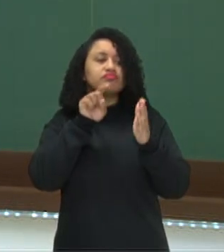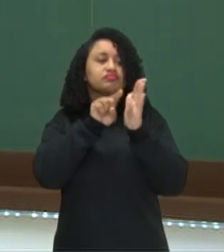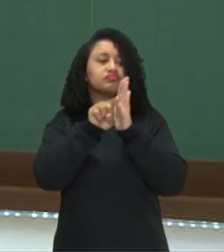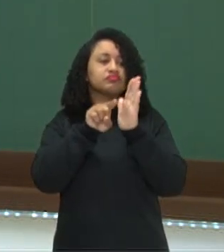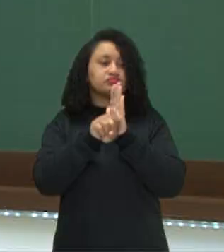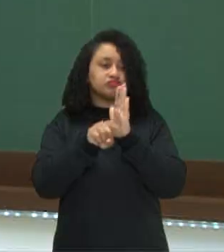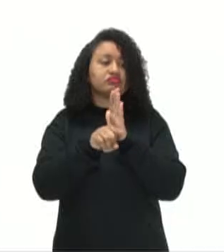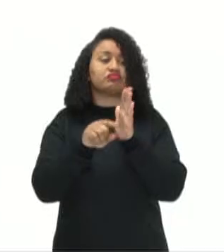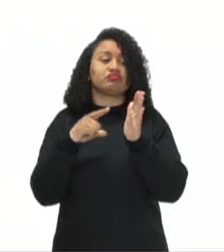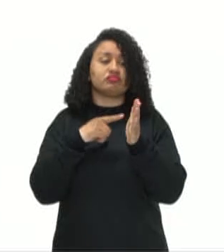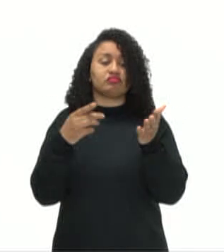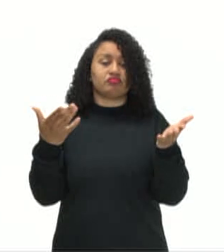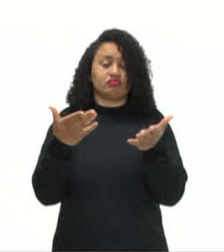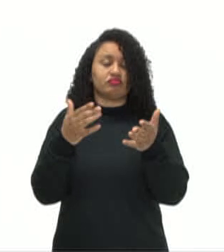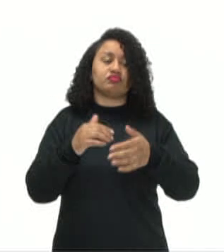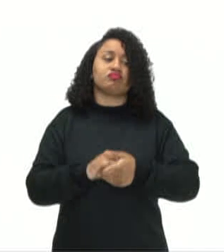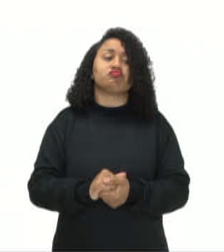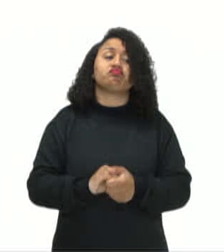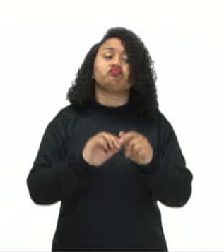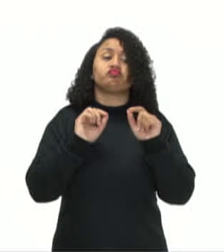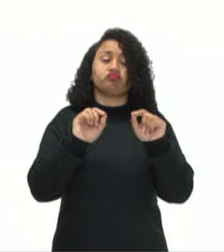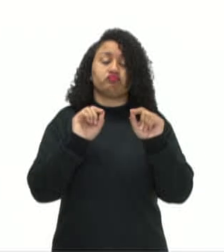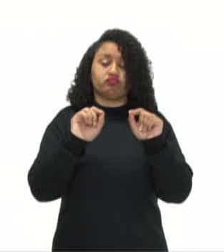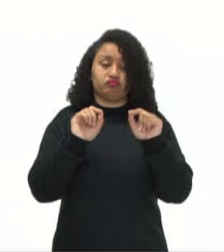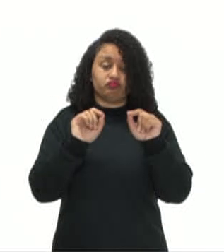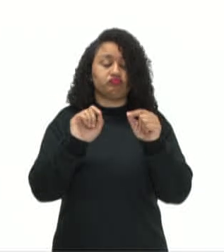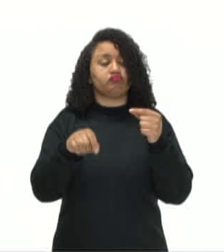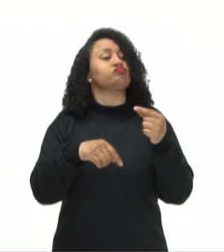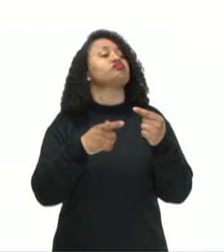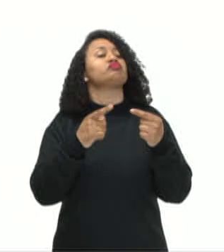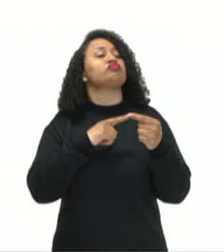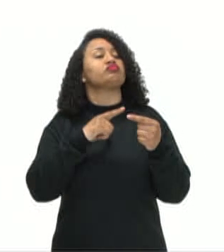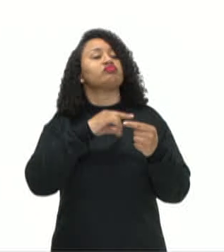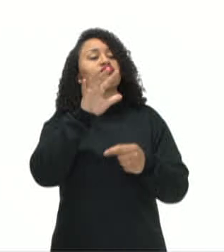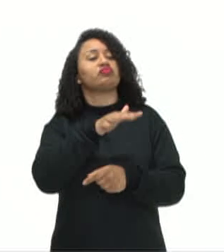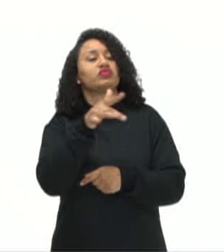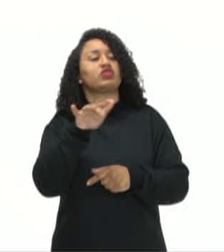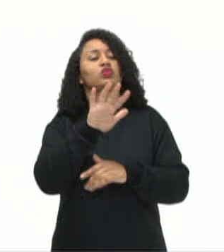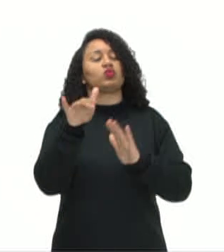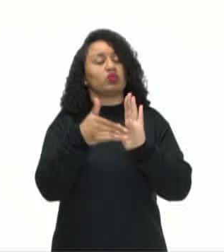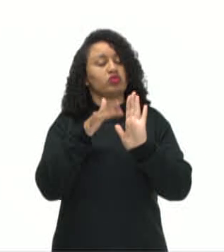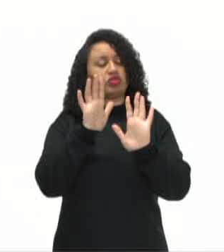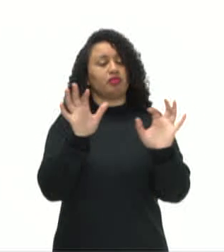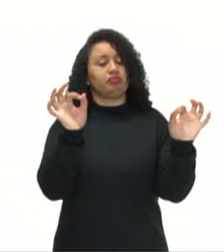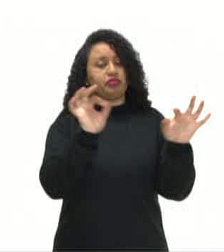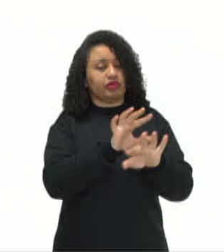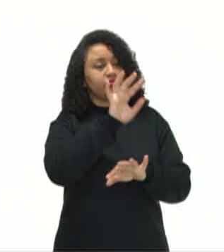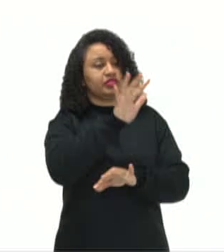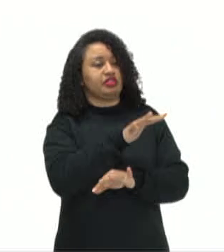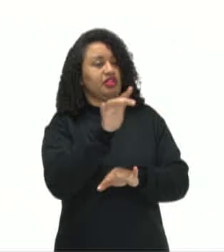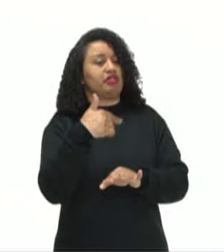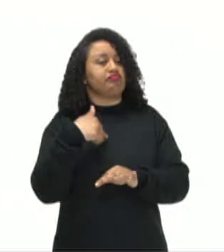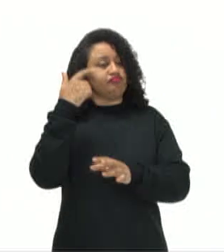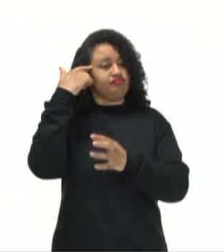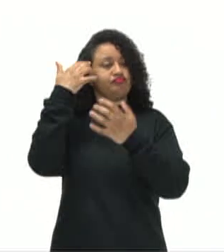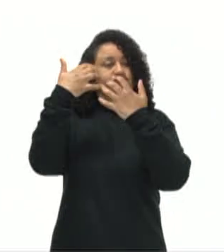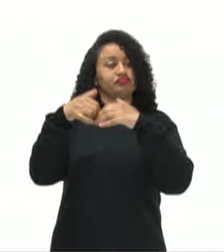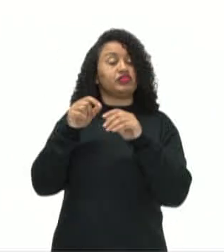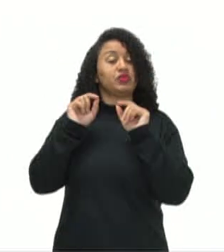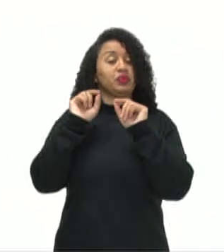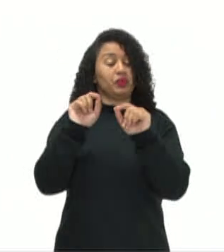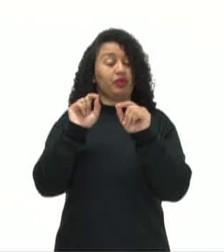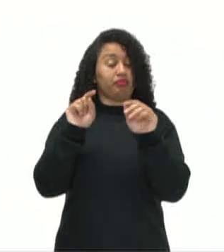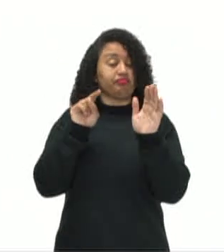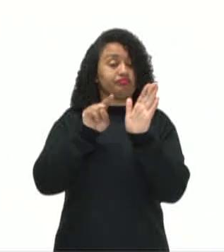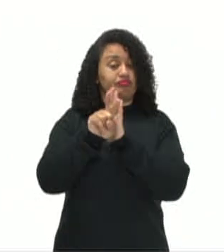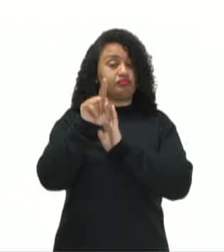questões aqui. Então, diz o seguinte: com a tabela totalmente preenchida, reflitam sobre as